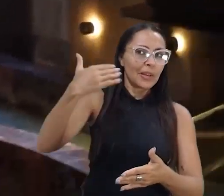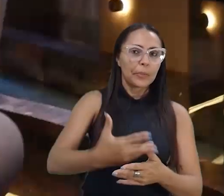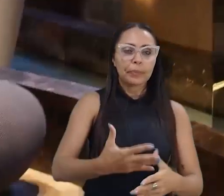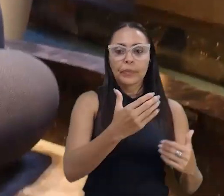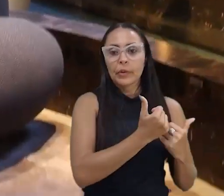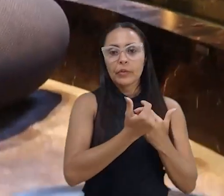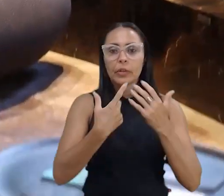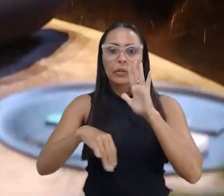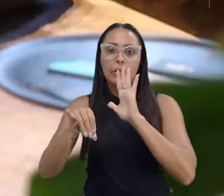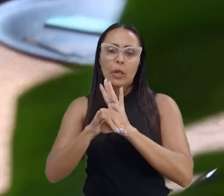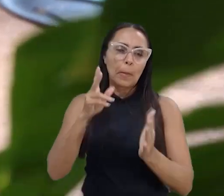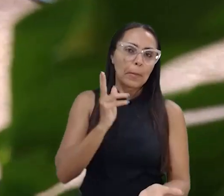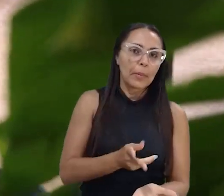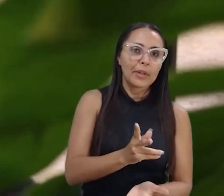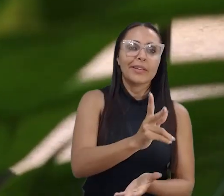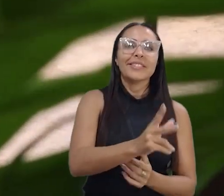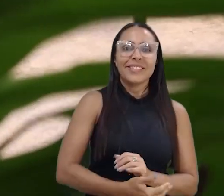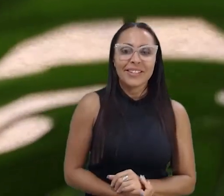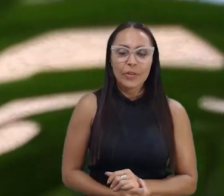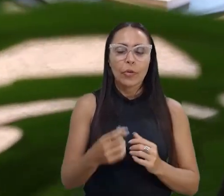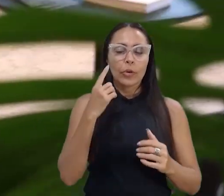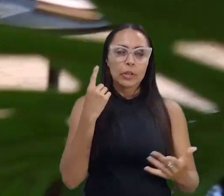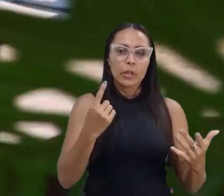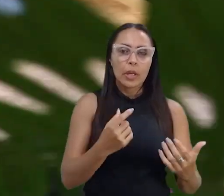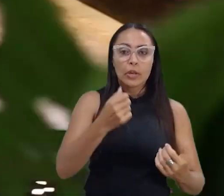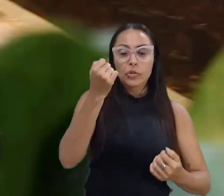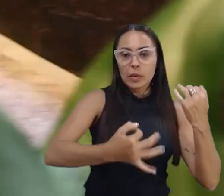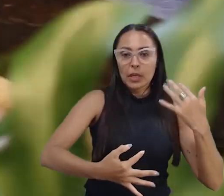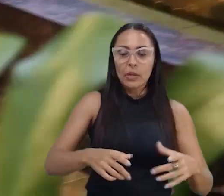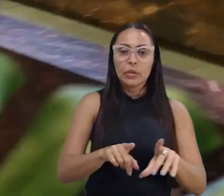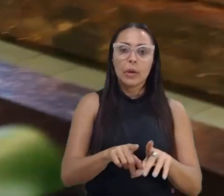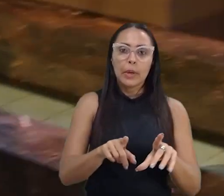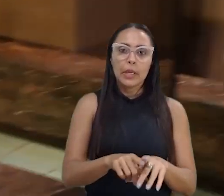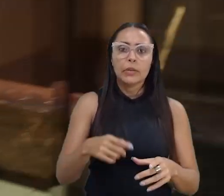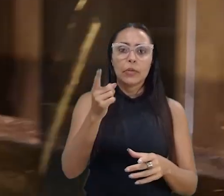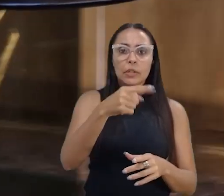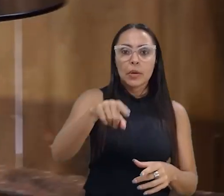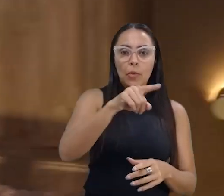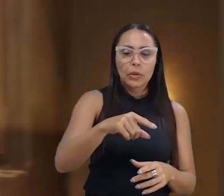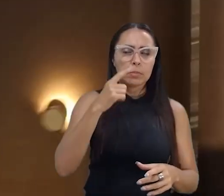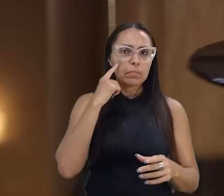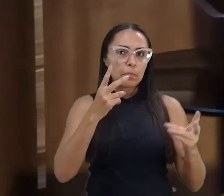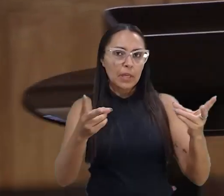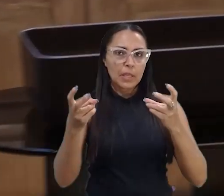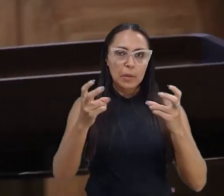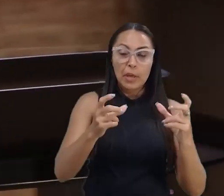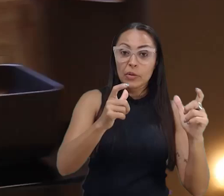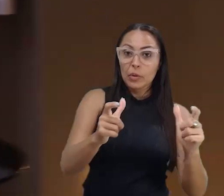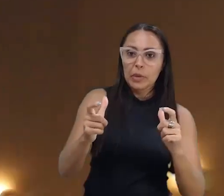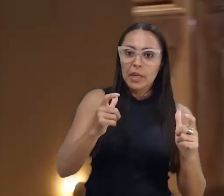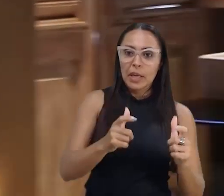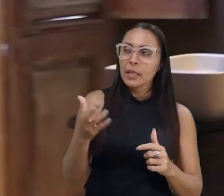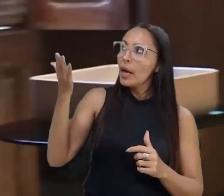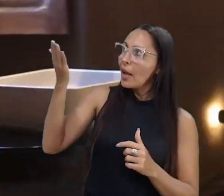em estilos mais permanentes por uma abordagem mais efêmera e dinâmica. Como vocês podem ver nesse ambiente mais cenográfico, é